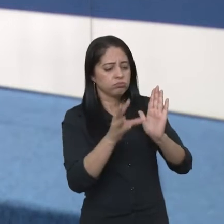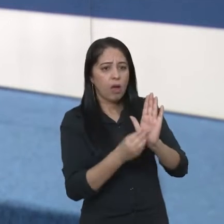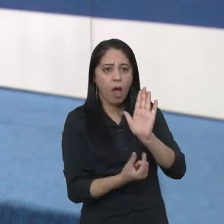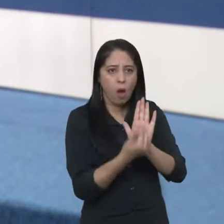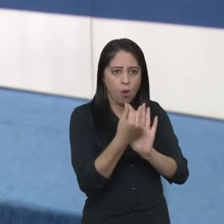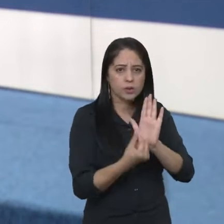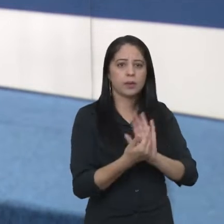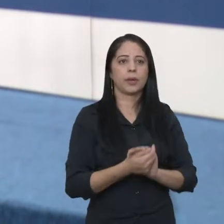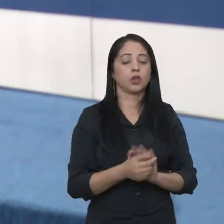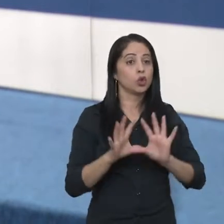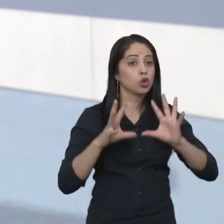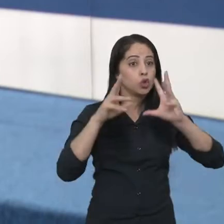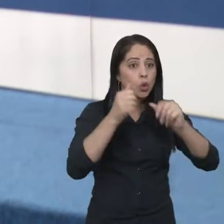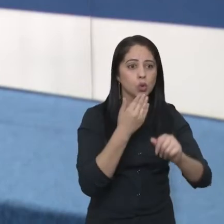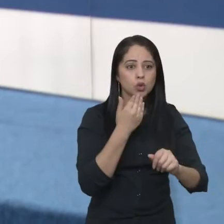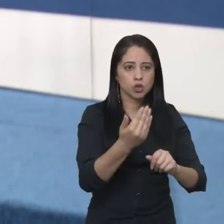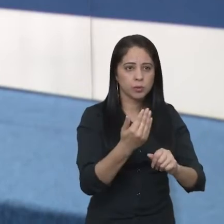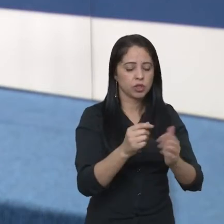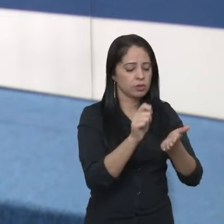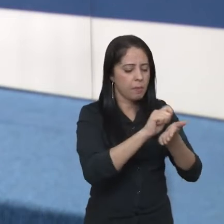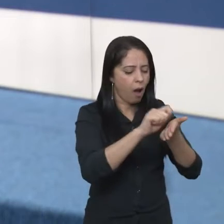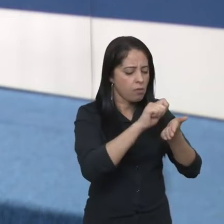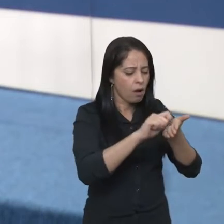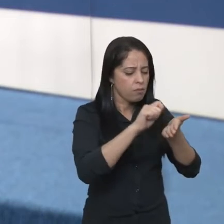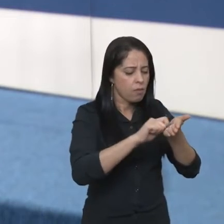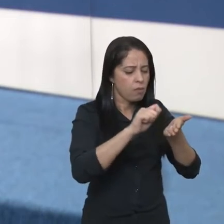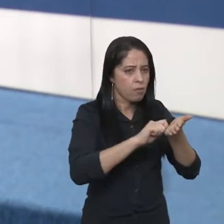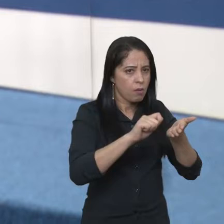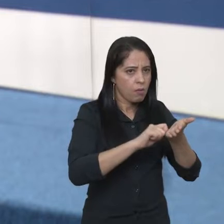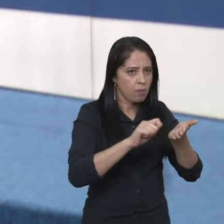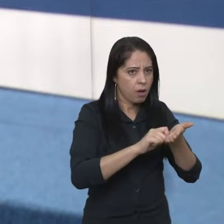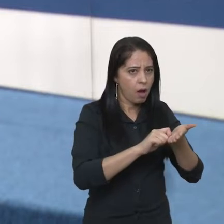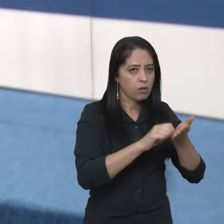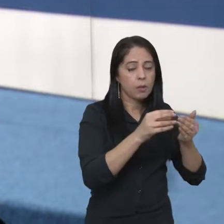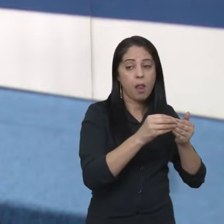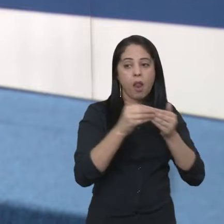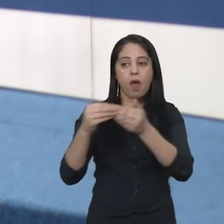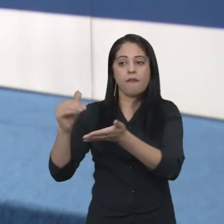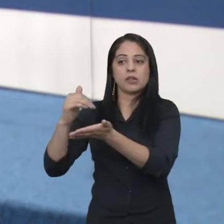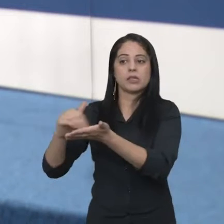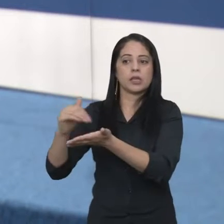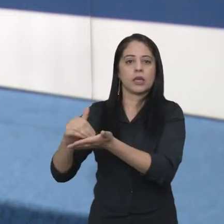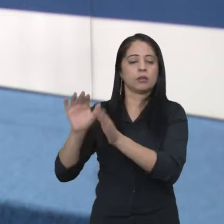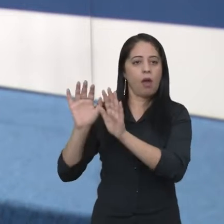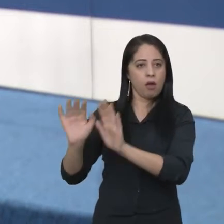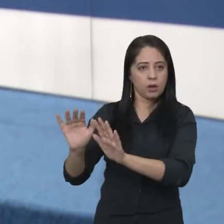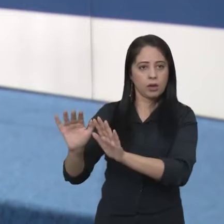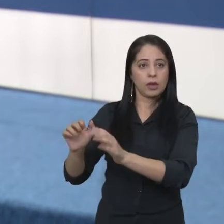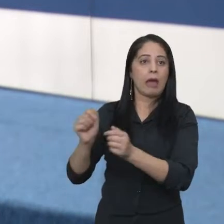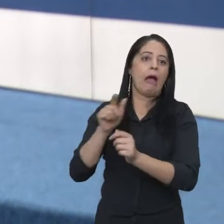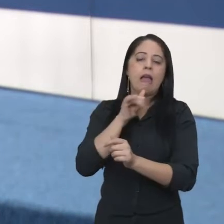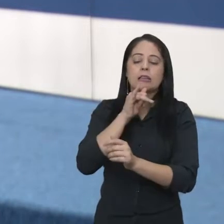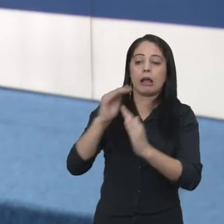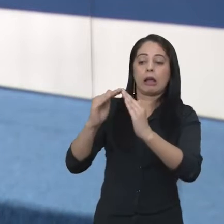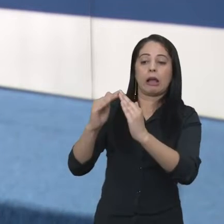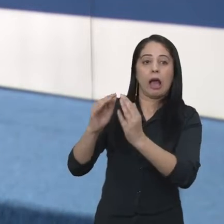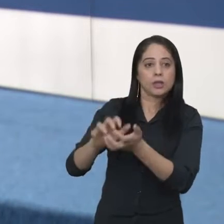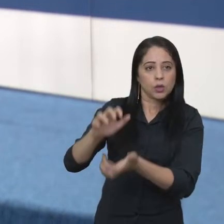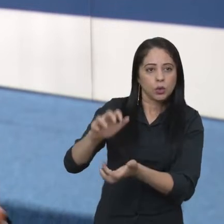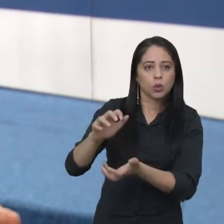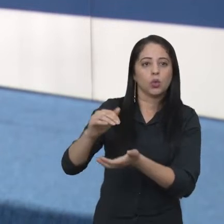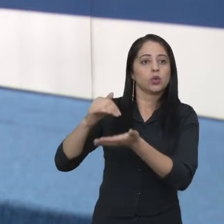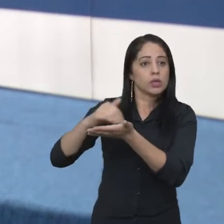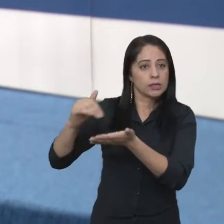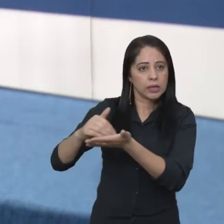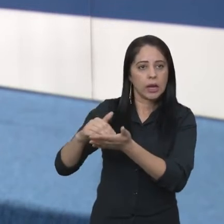trabalhado no nosso orçamento. Todos esses pedidos serão encaminhados para a secretaria que são encarregadas do tema, né? Então a Casa